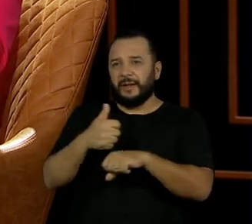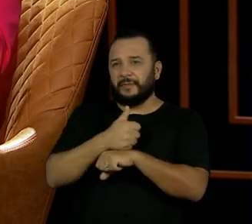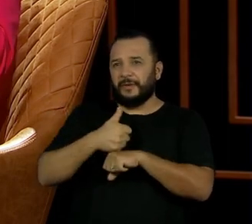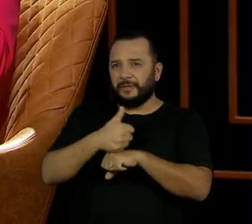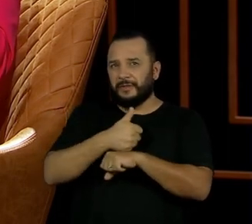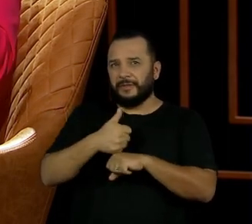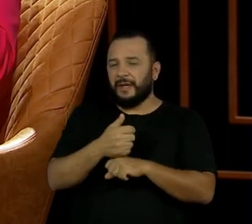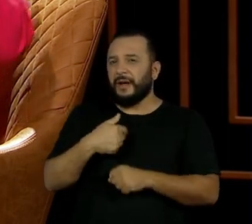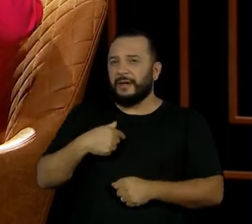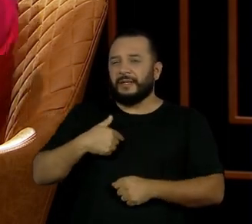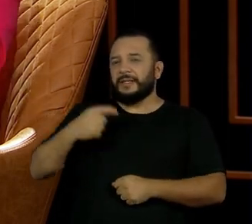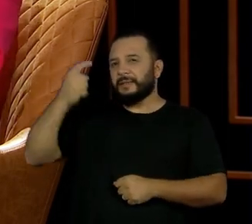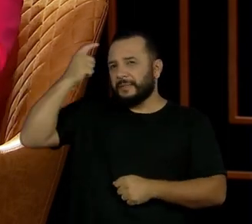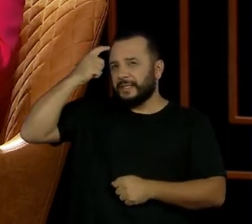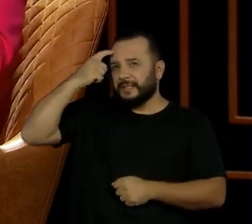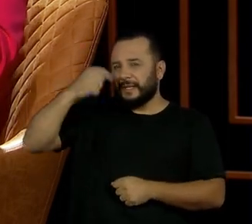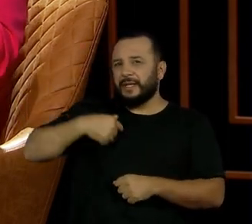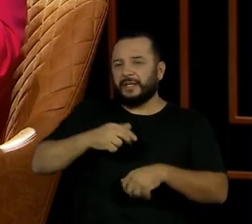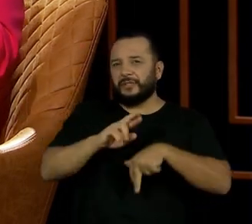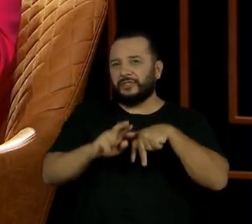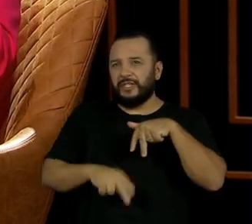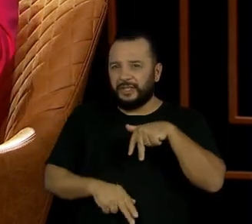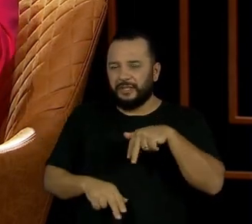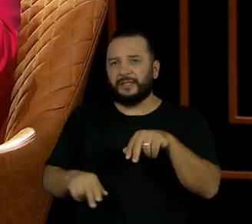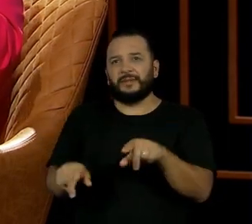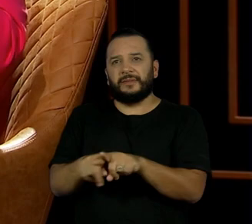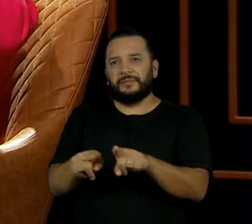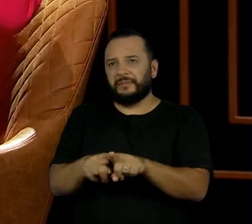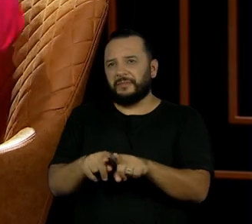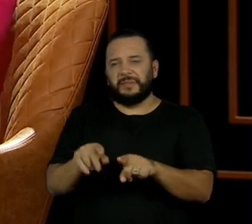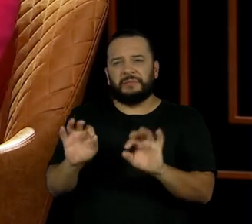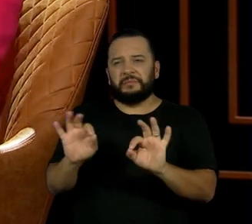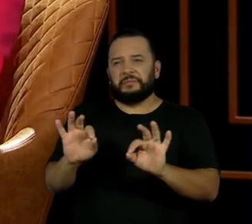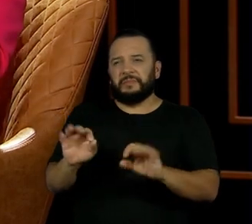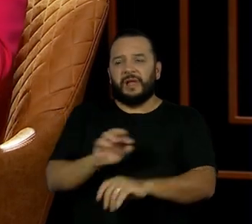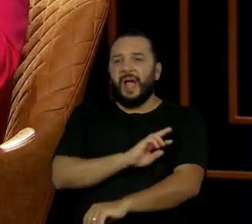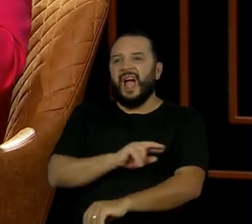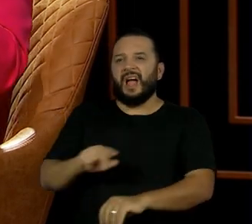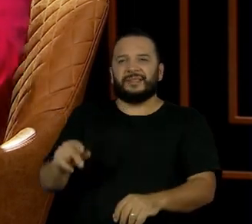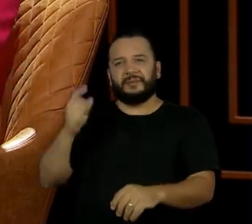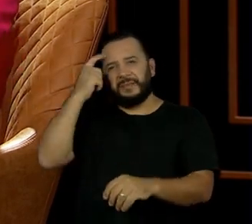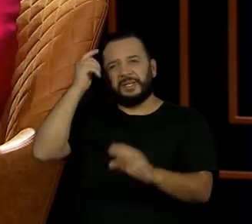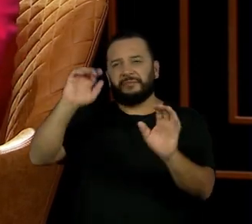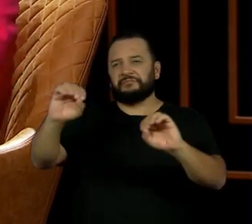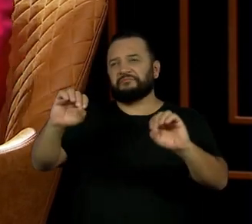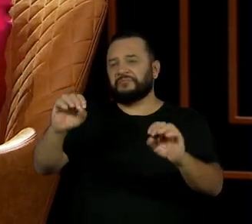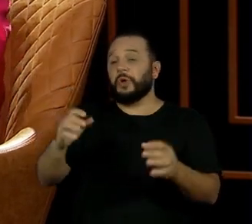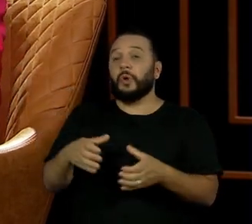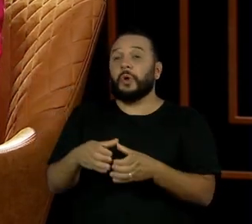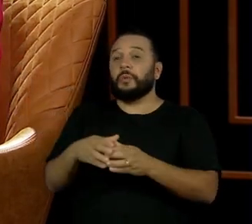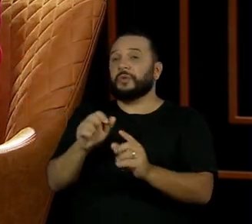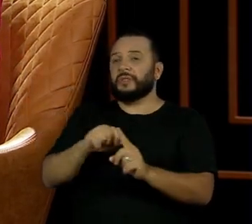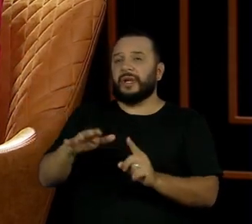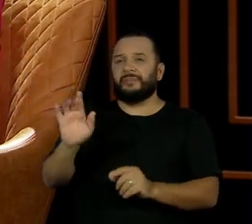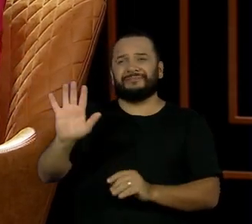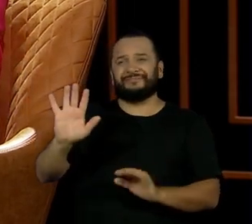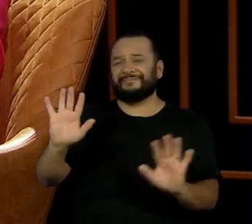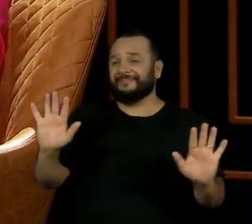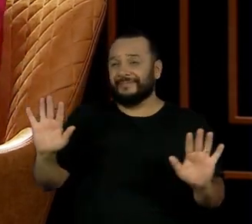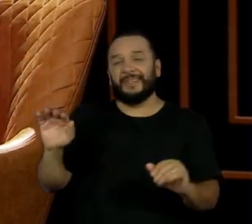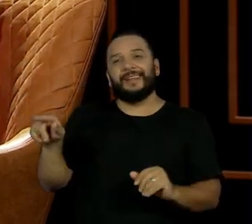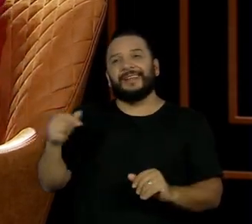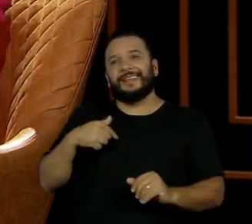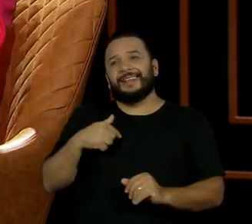sem pensar em gênero em raça em classe social que ele é um cara que vinha de um outro lugar